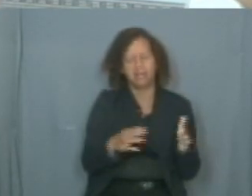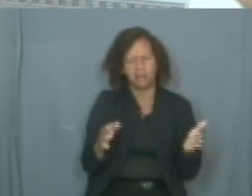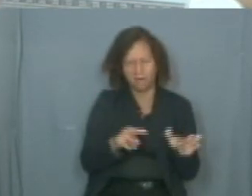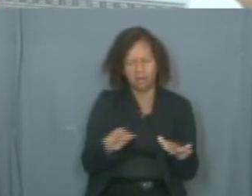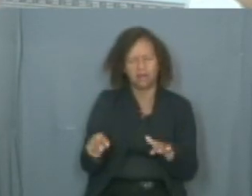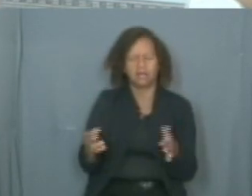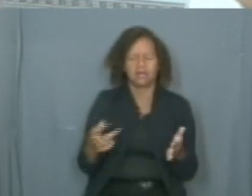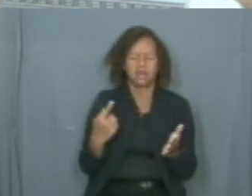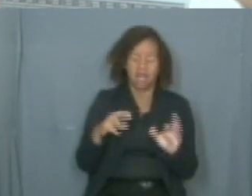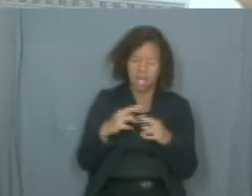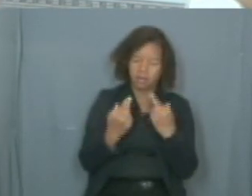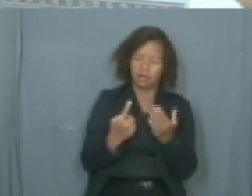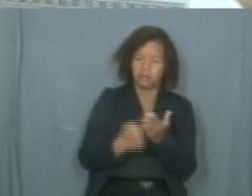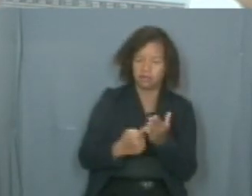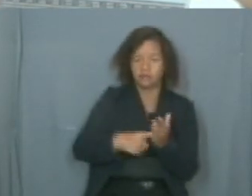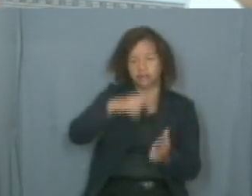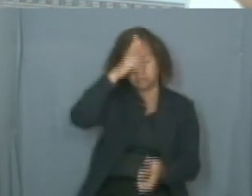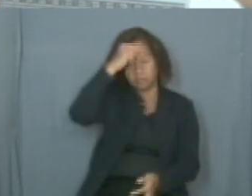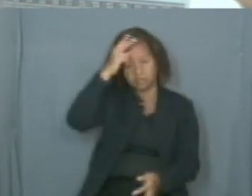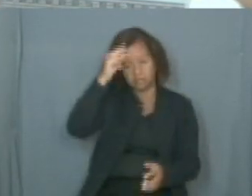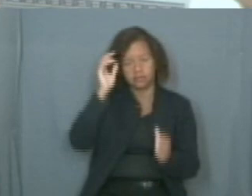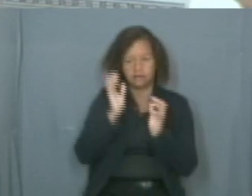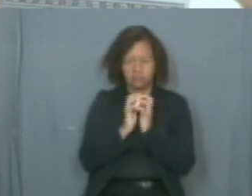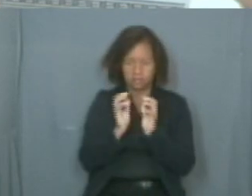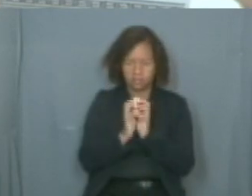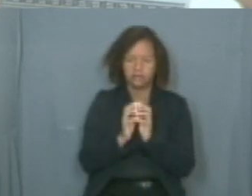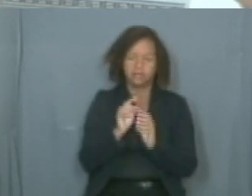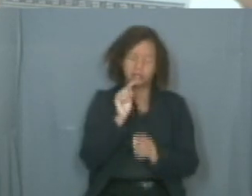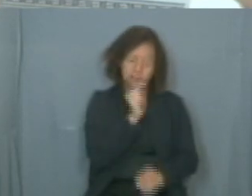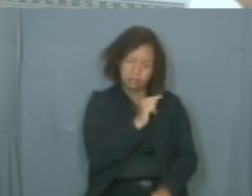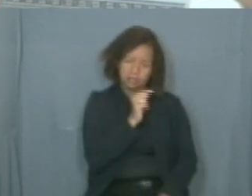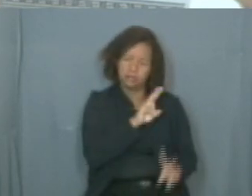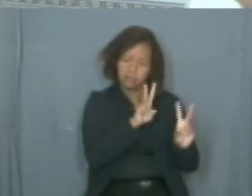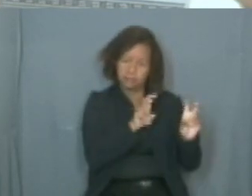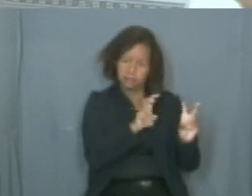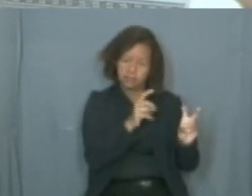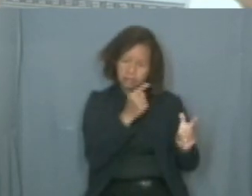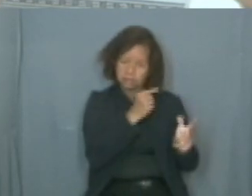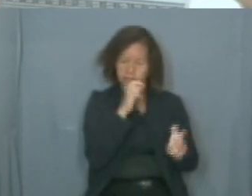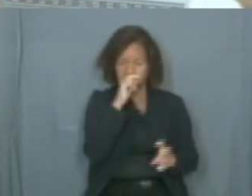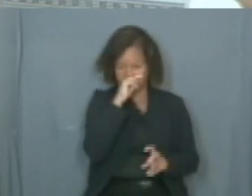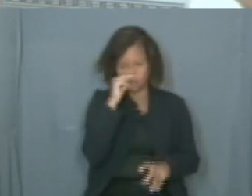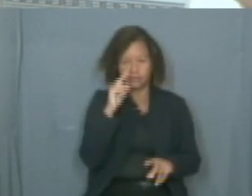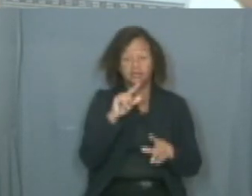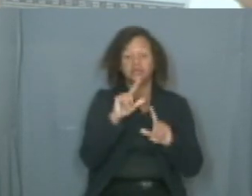reunião marcada com a Prefeitura da cidade do Recife, para tratar exatamente desse tema,